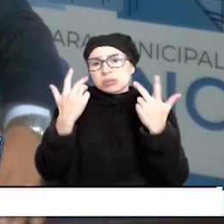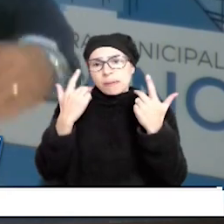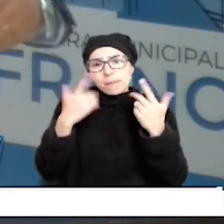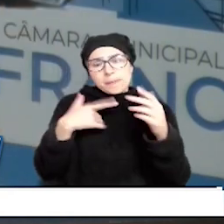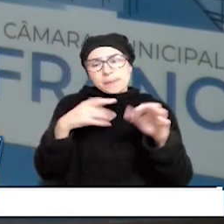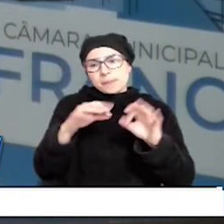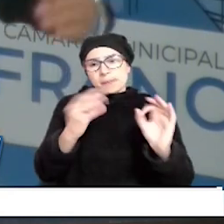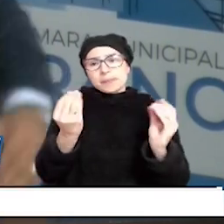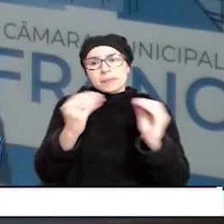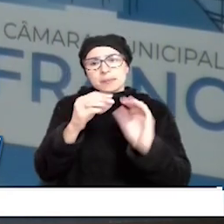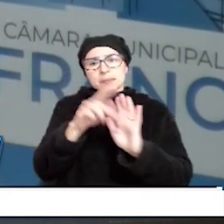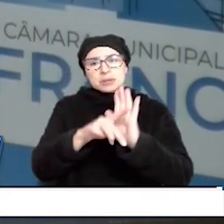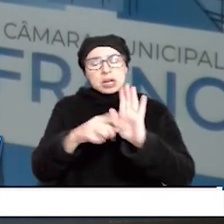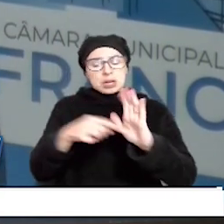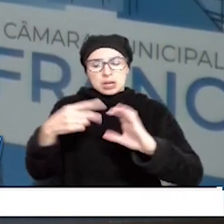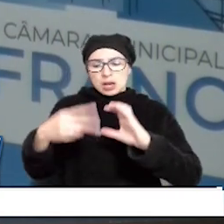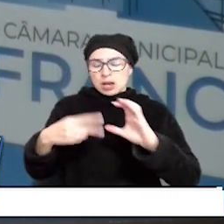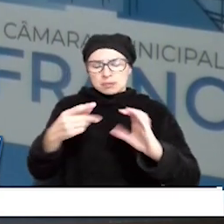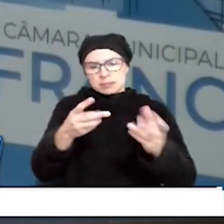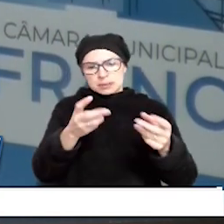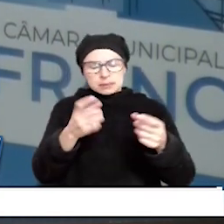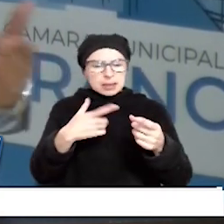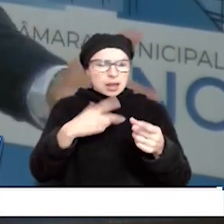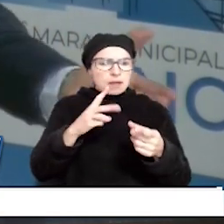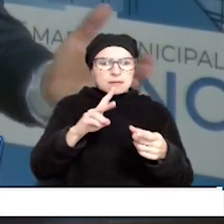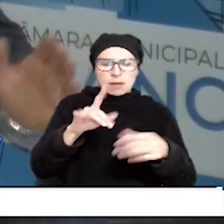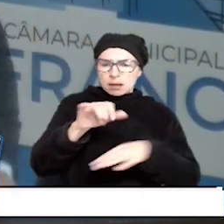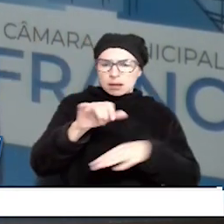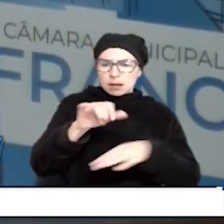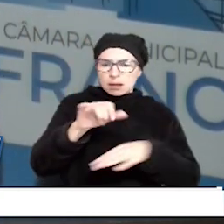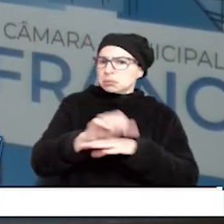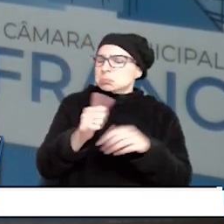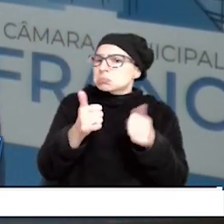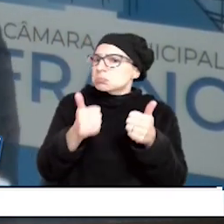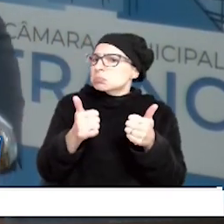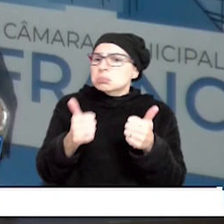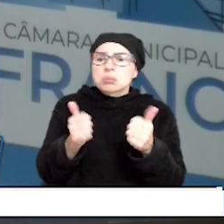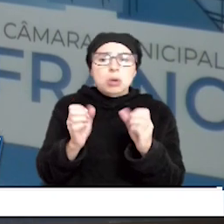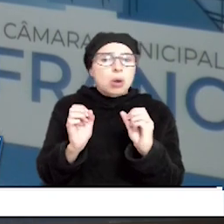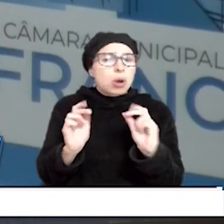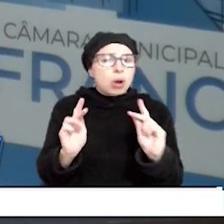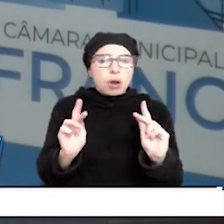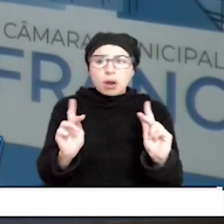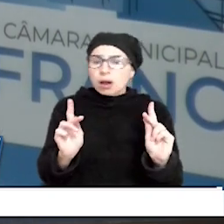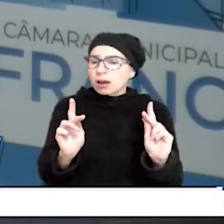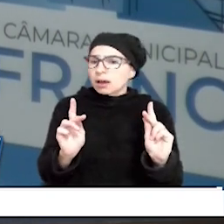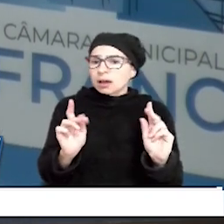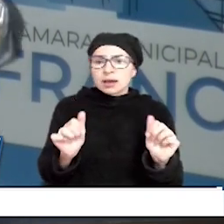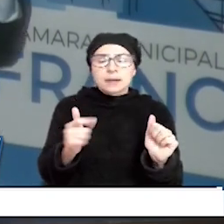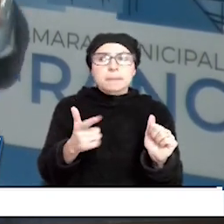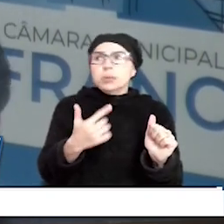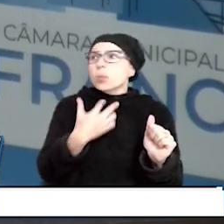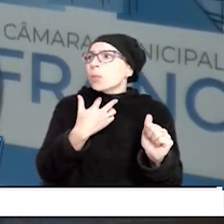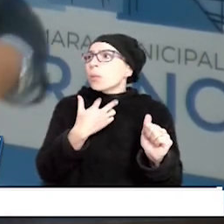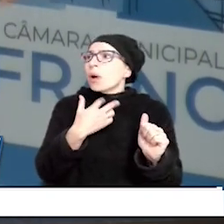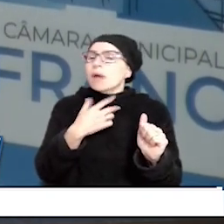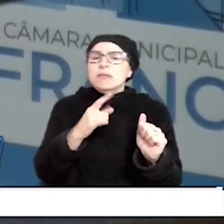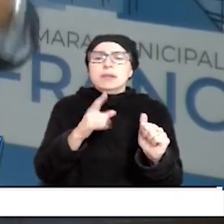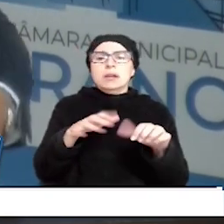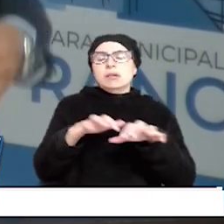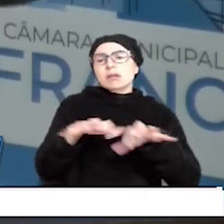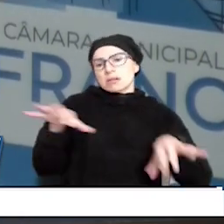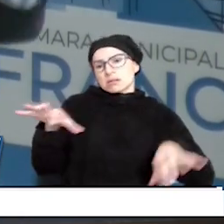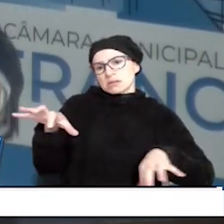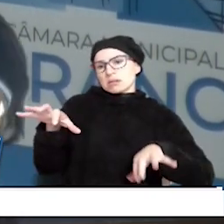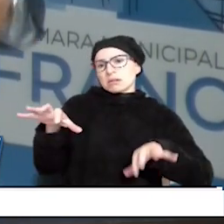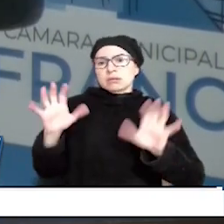aqui que a Câmara também entender que tem que ser reprovado, está tudo certo. Nós não podemos ficar nessa polarização.